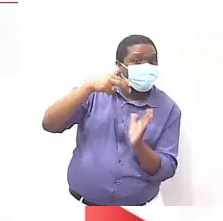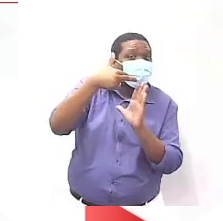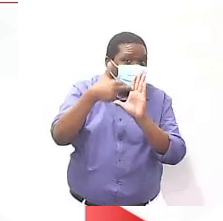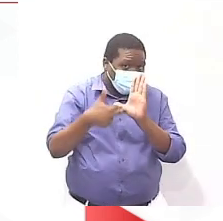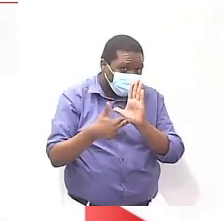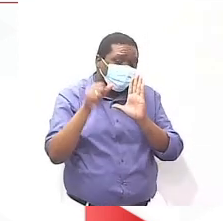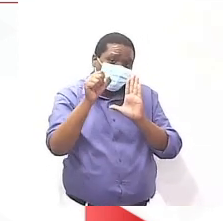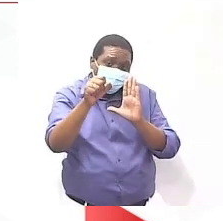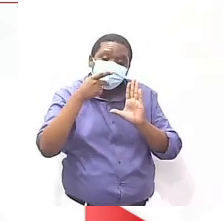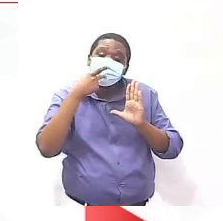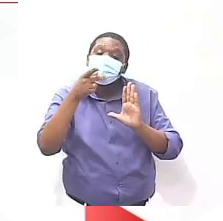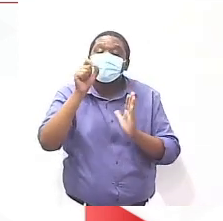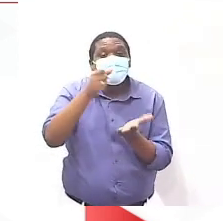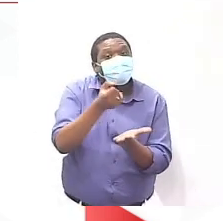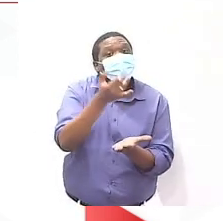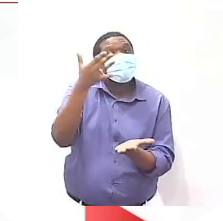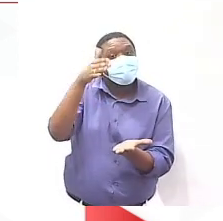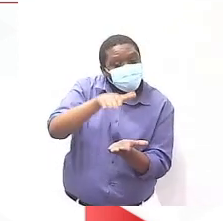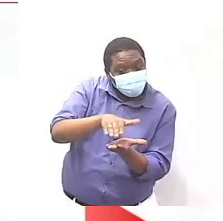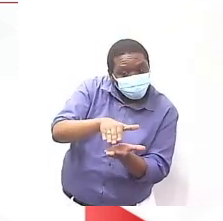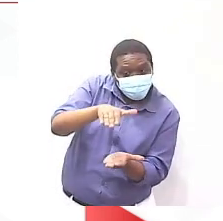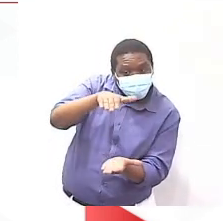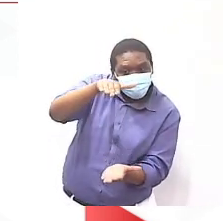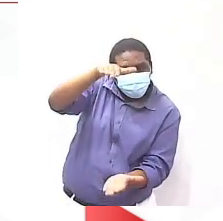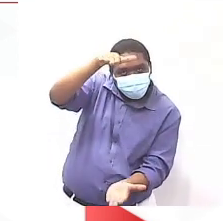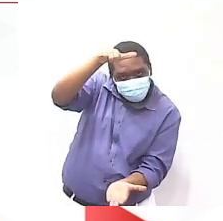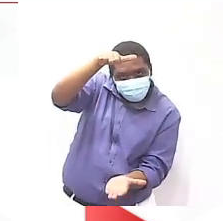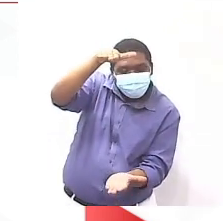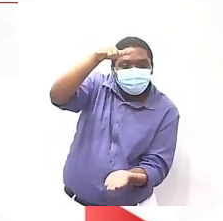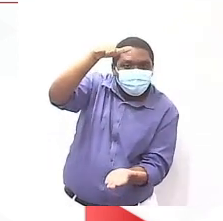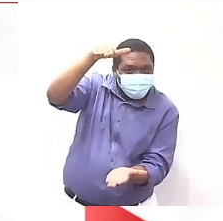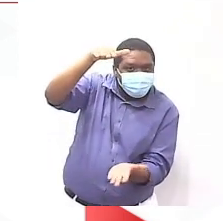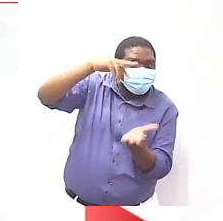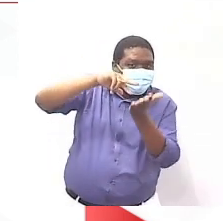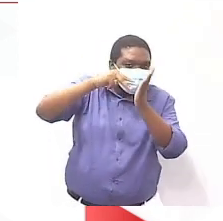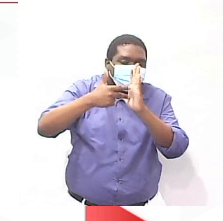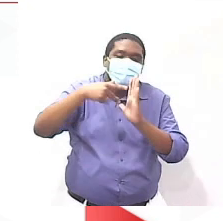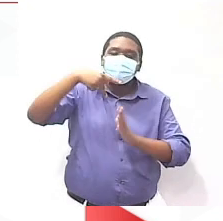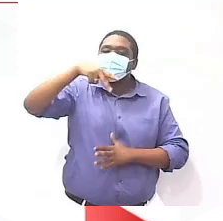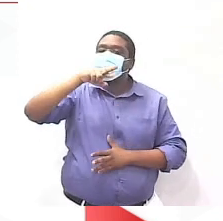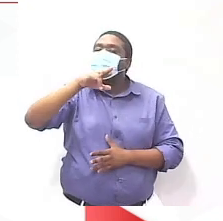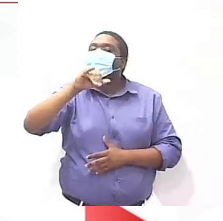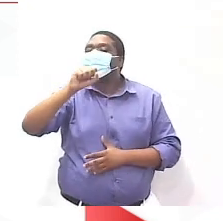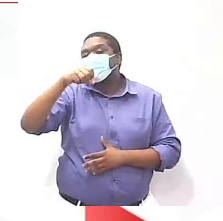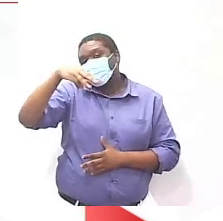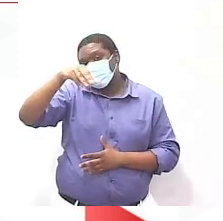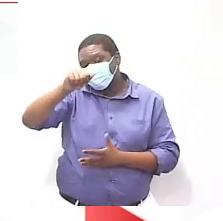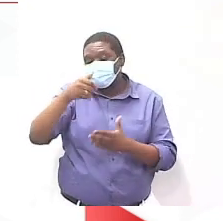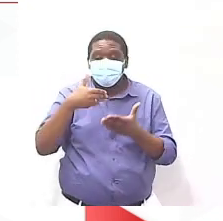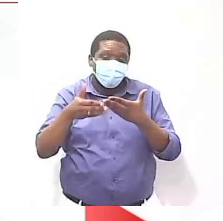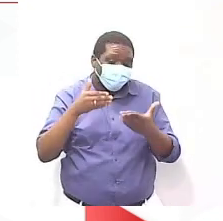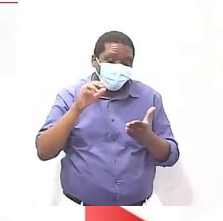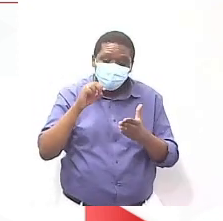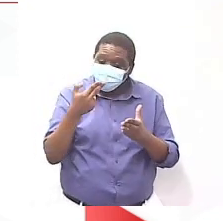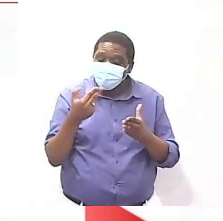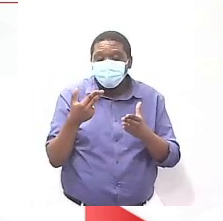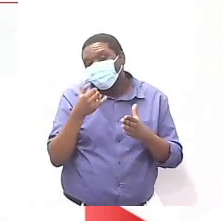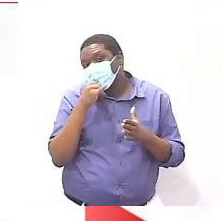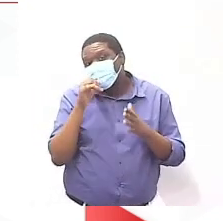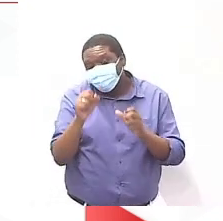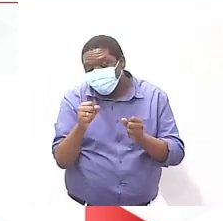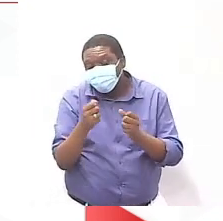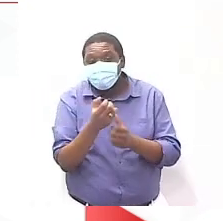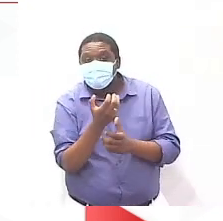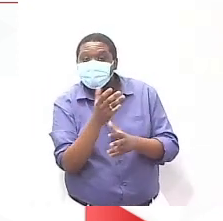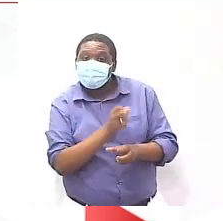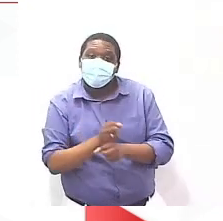pode afirmar que o volume de um prisma, esse empilhamento forma um prisma, né, qualquer, ou um cilindro pode ser calculado de